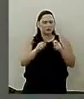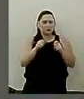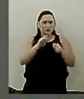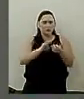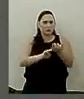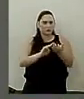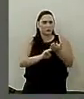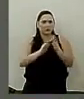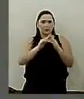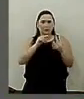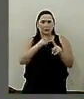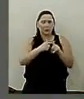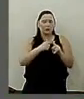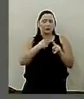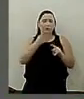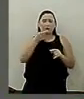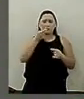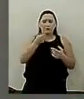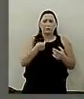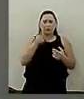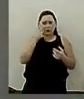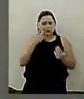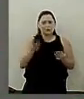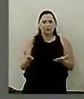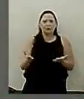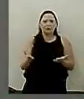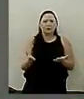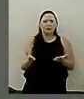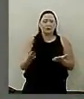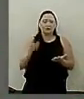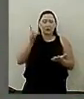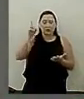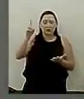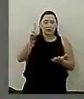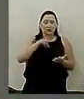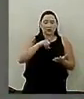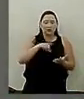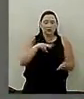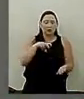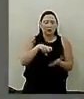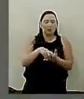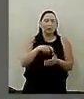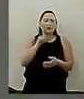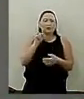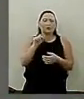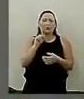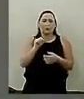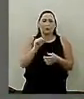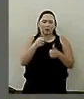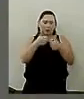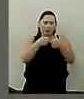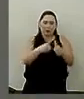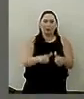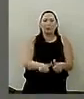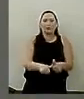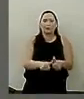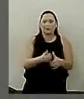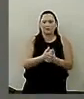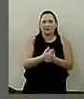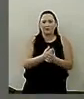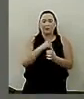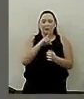inclusive presbiterianos, disseram: está vendo só? Deus está castigando a idolatria dos hindus,